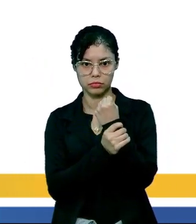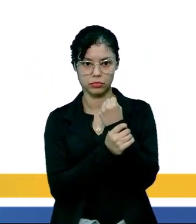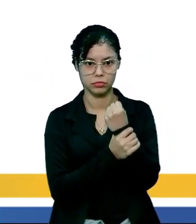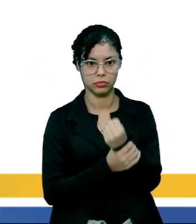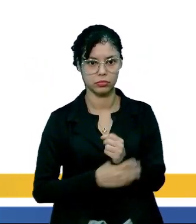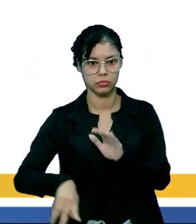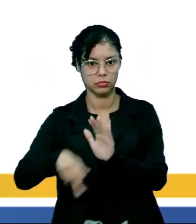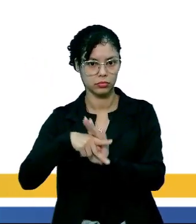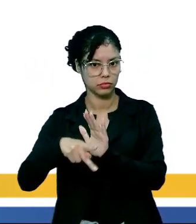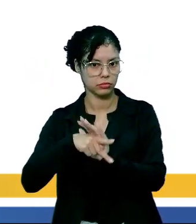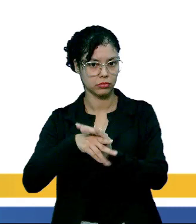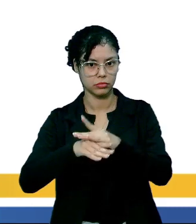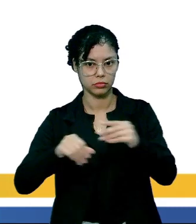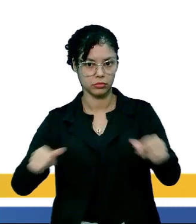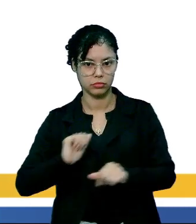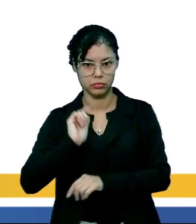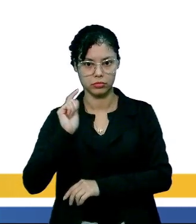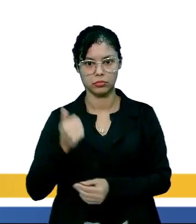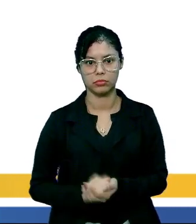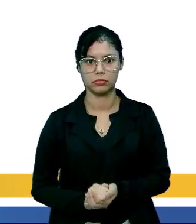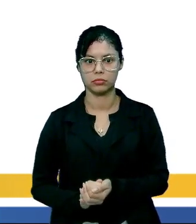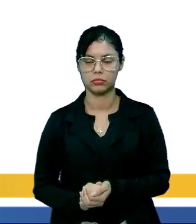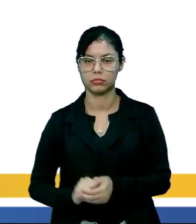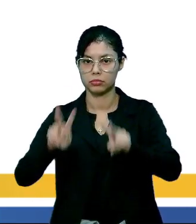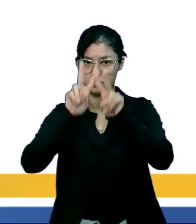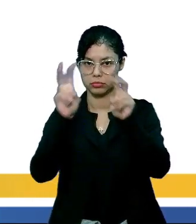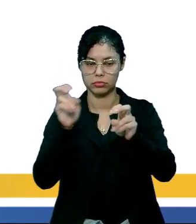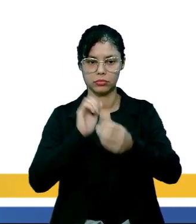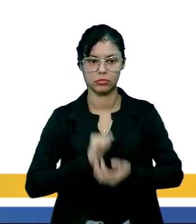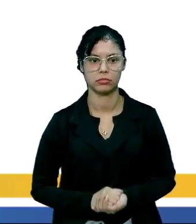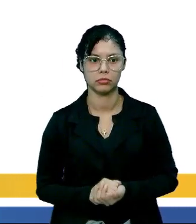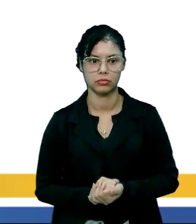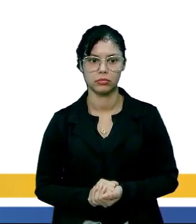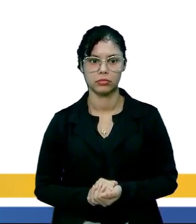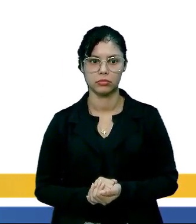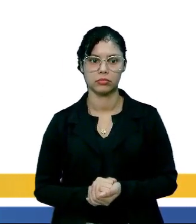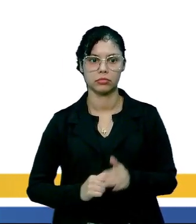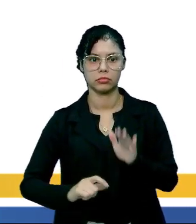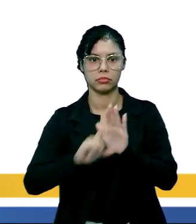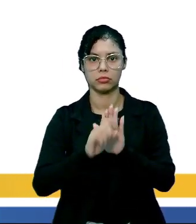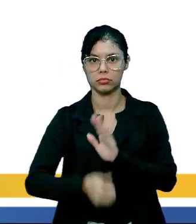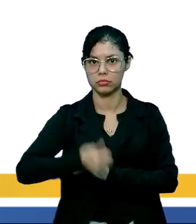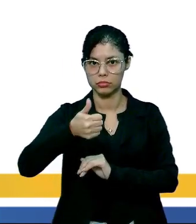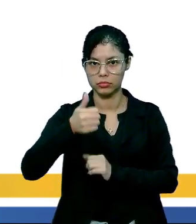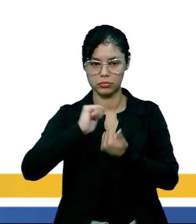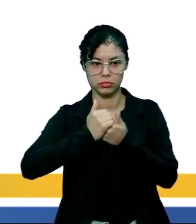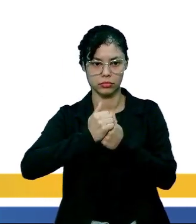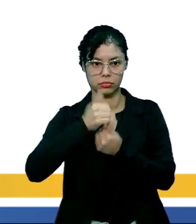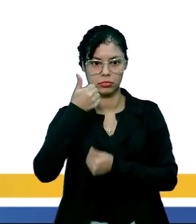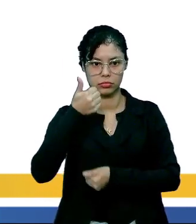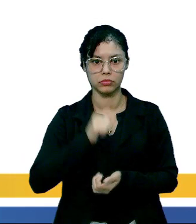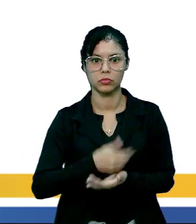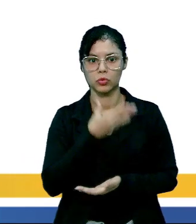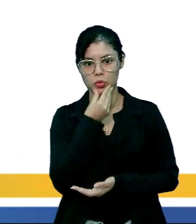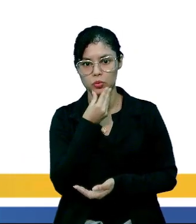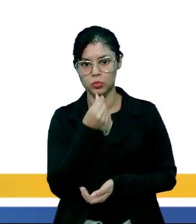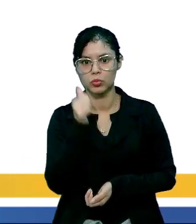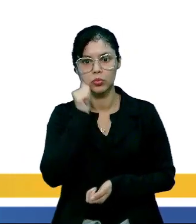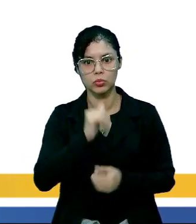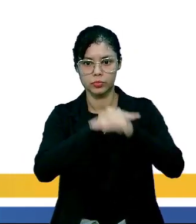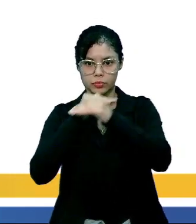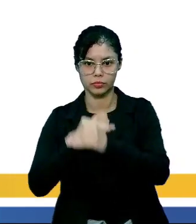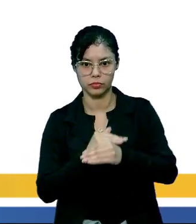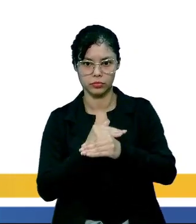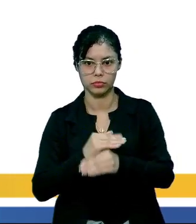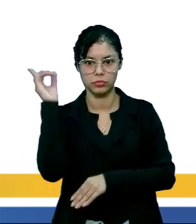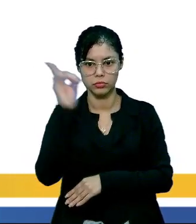igualdade, segurança, à propriedade nos termos seguintes. Inciso 1º, homens e mulheres são